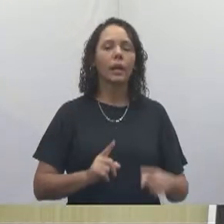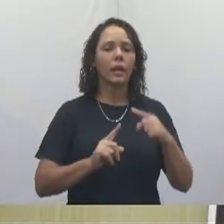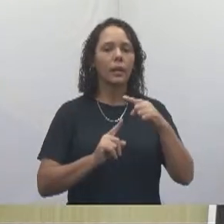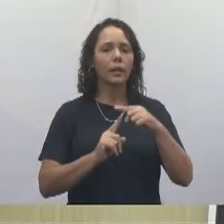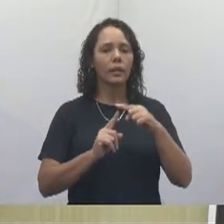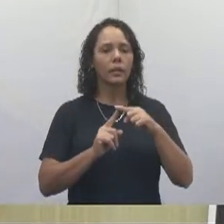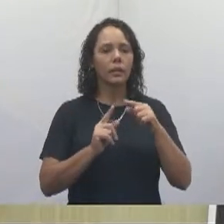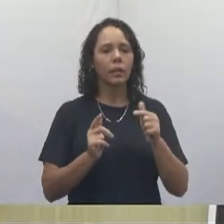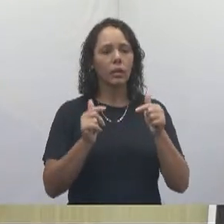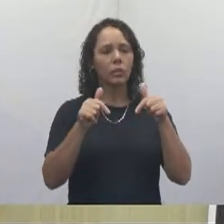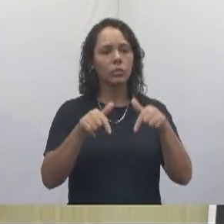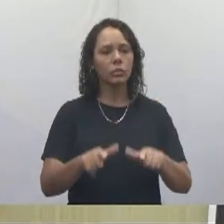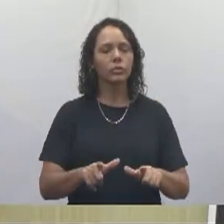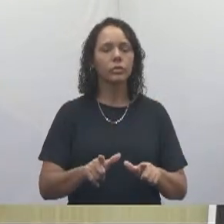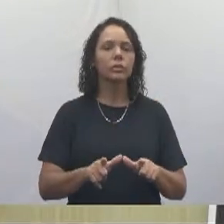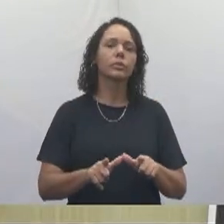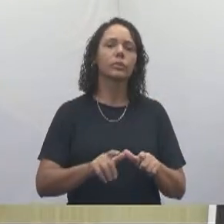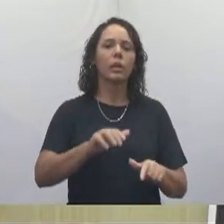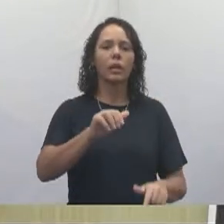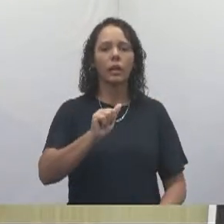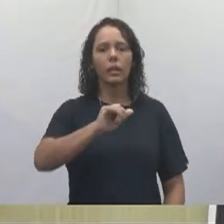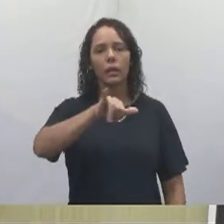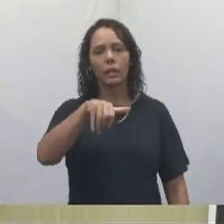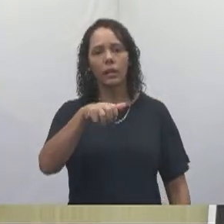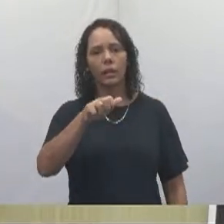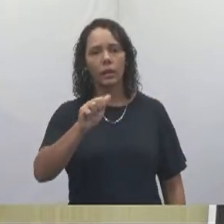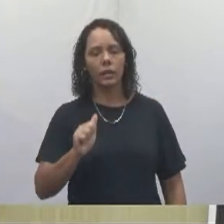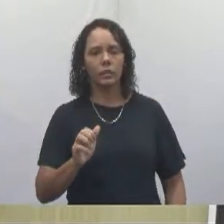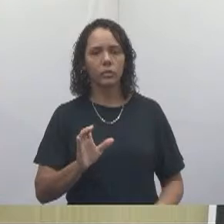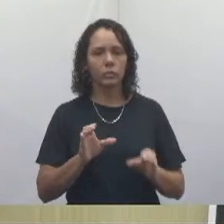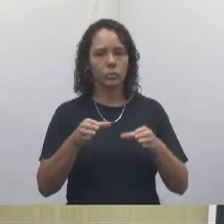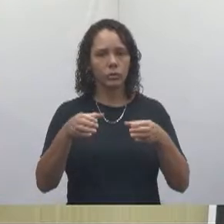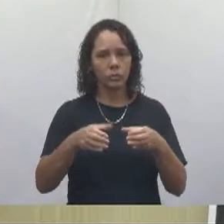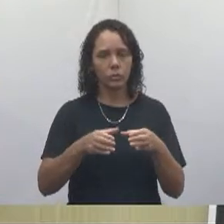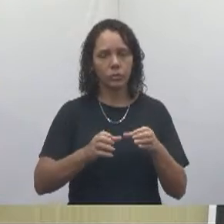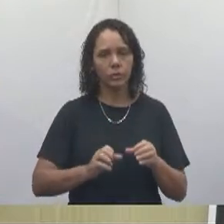AJA, Associação Jacariense de Atletismo.